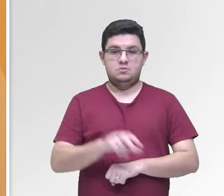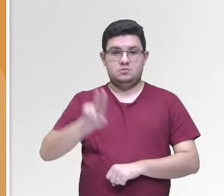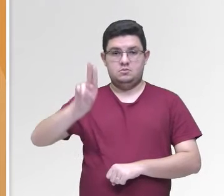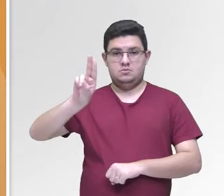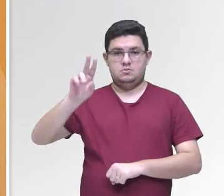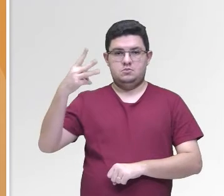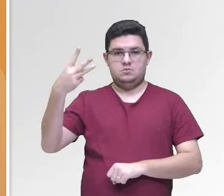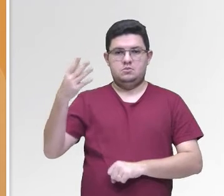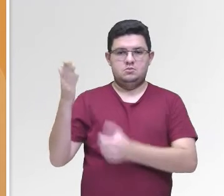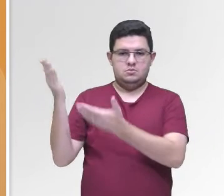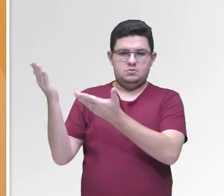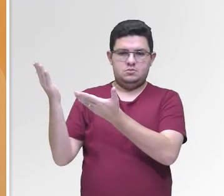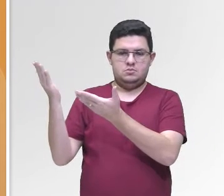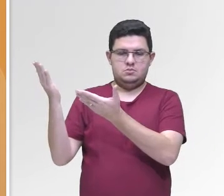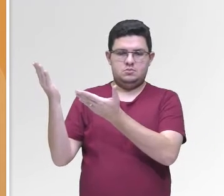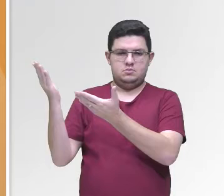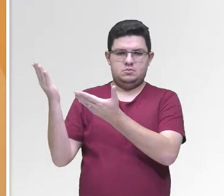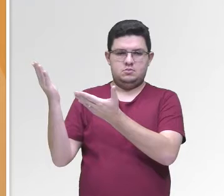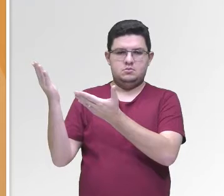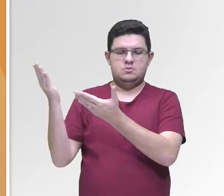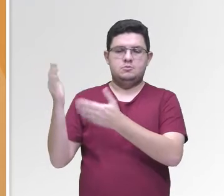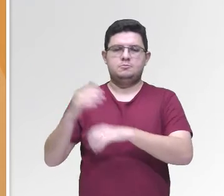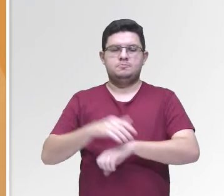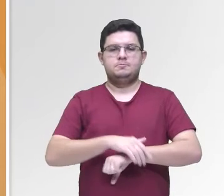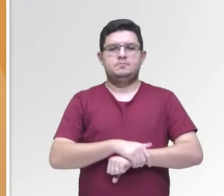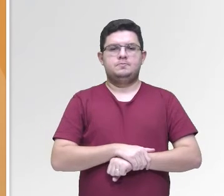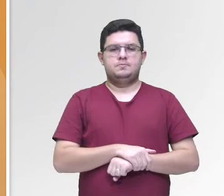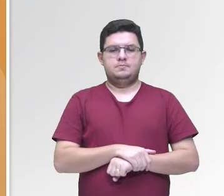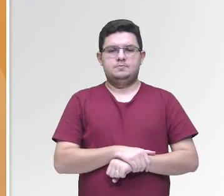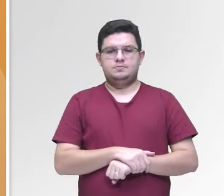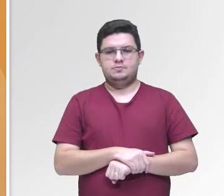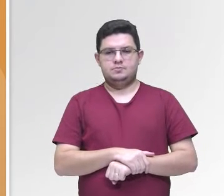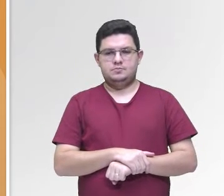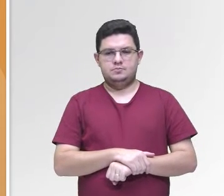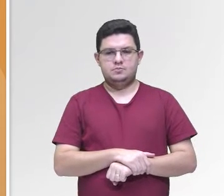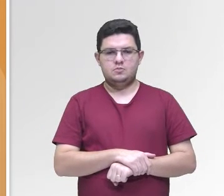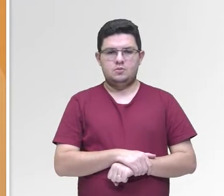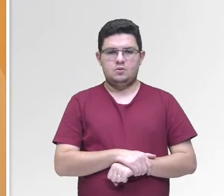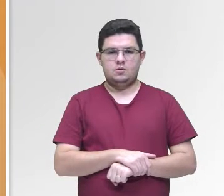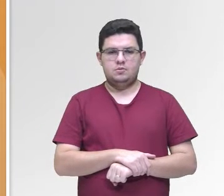Unidade 3, Globalização e Economia.